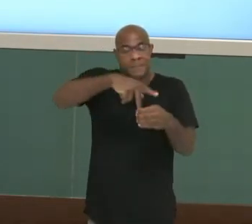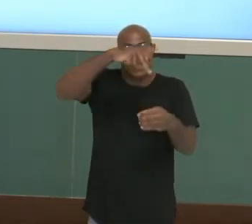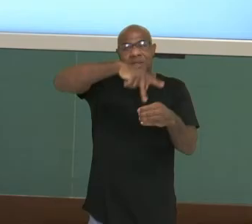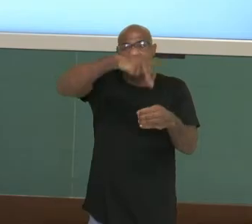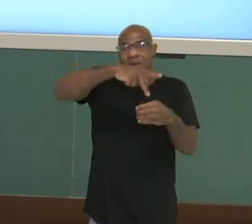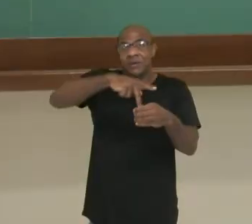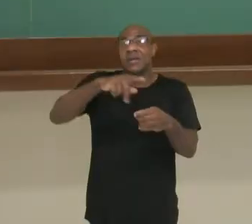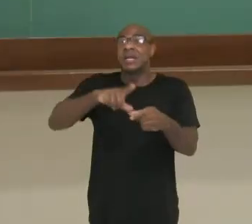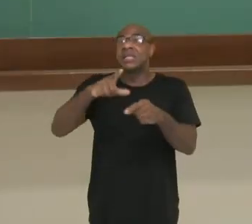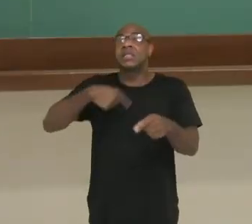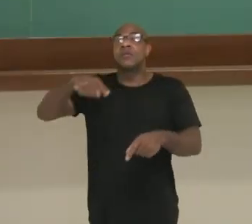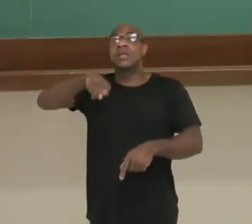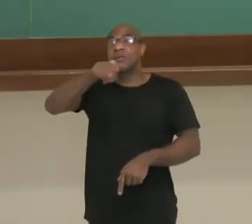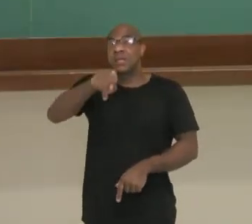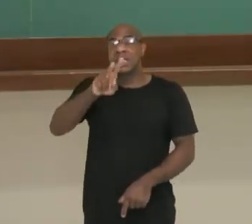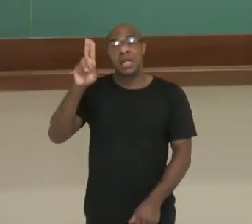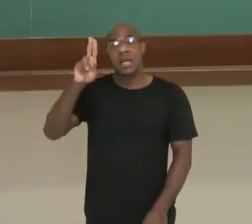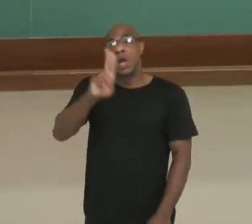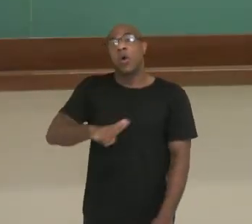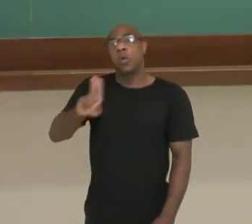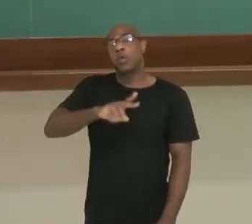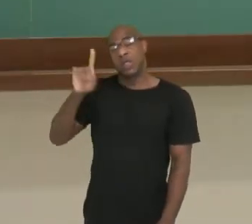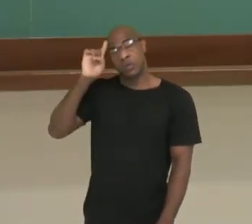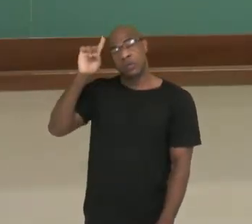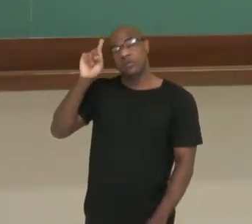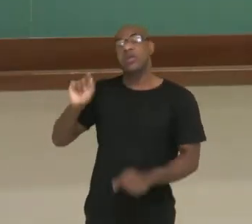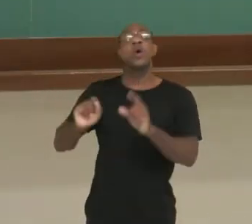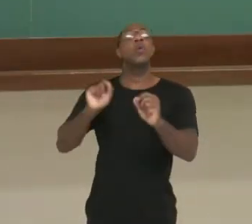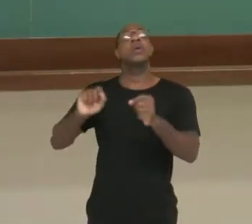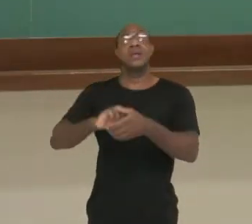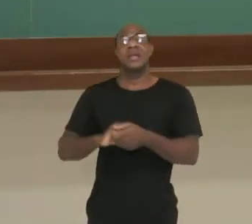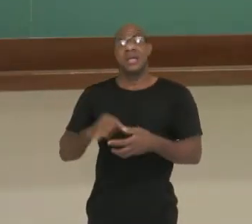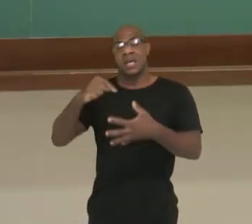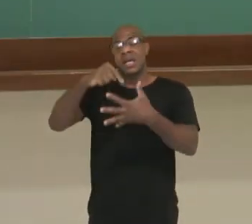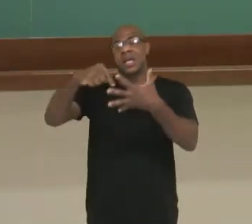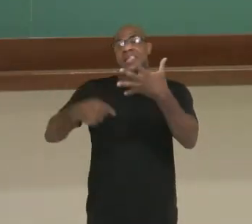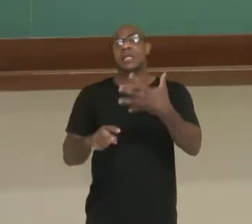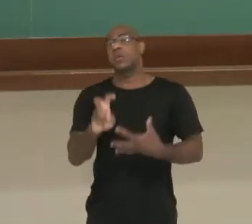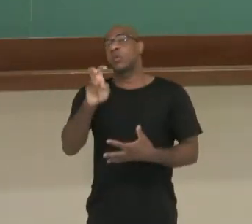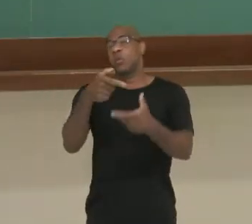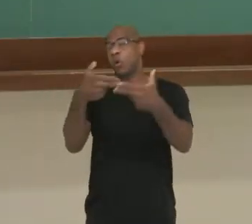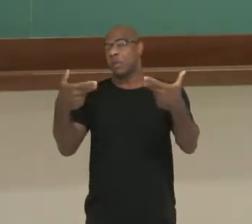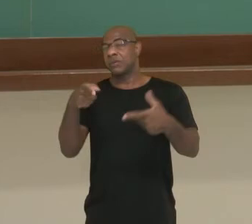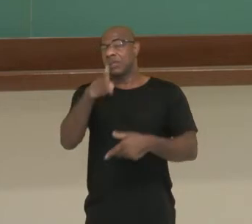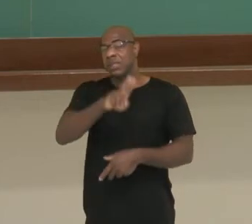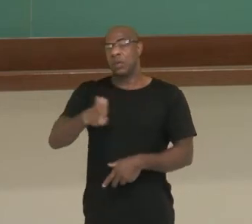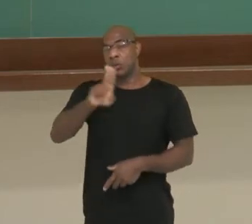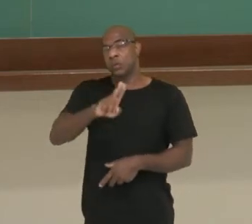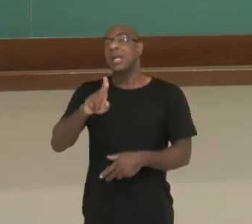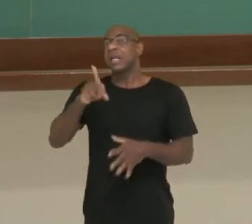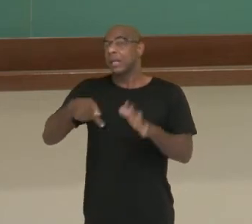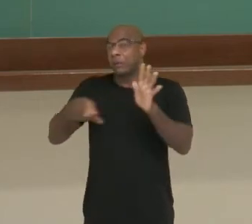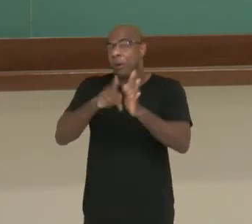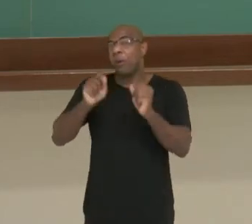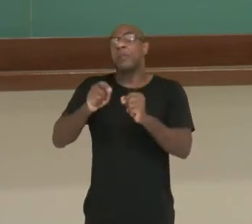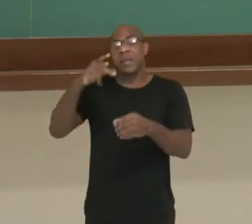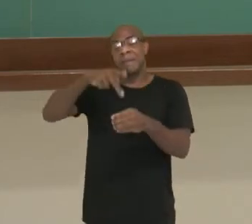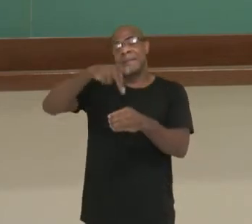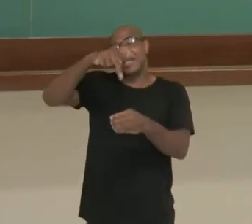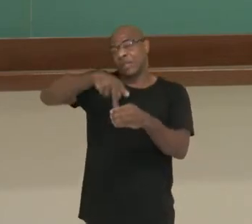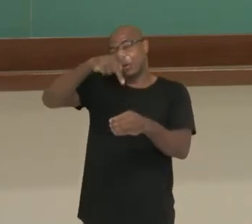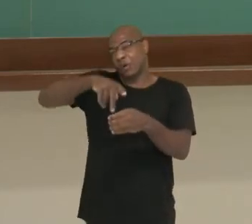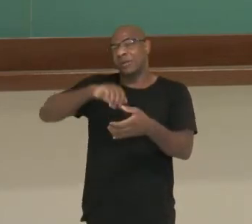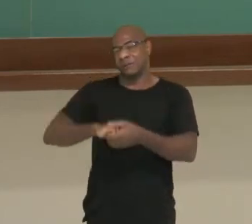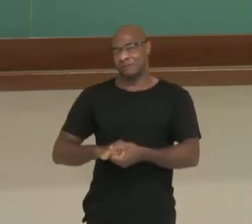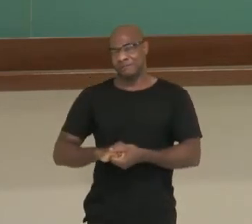parte do nosso dia a dia. Então eu quero que você anote ali 5 produtos que você utiliza no seu cotidiano, cuja matéria-prima é